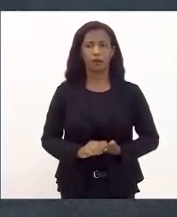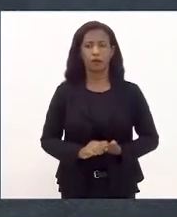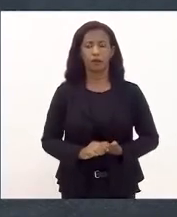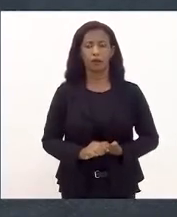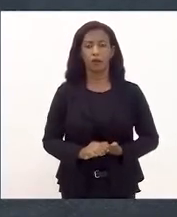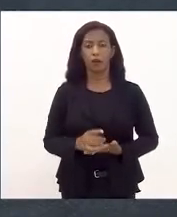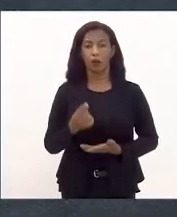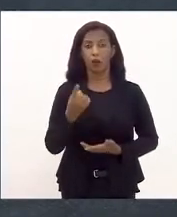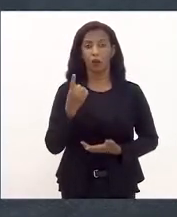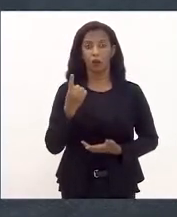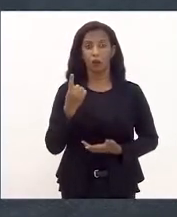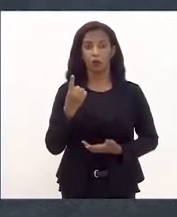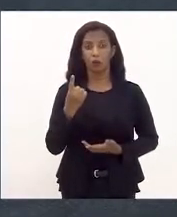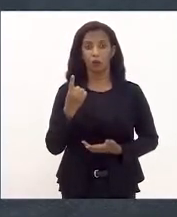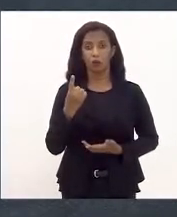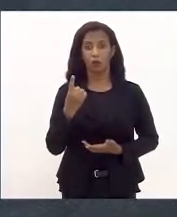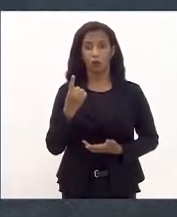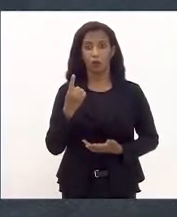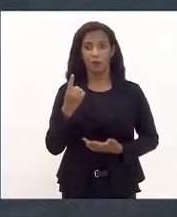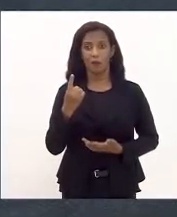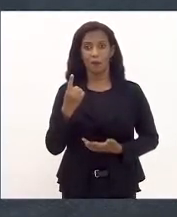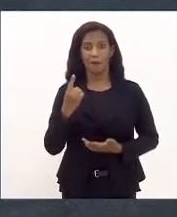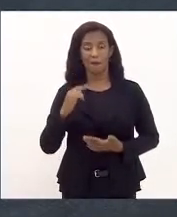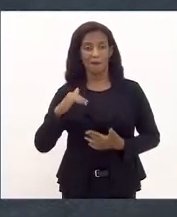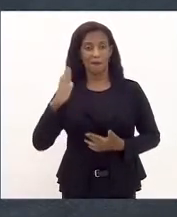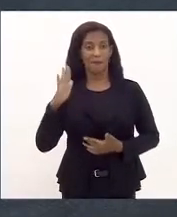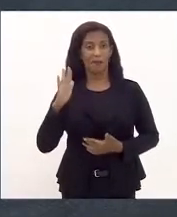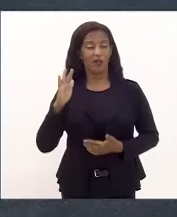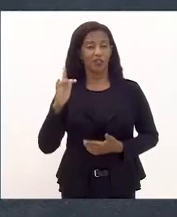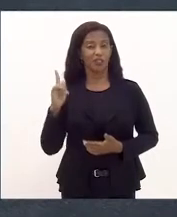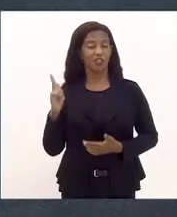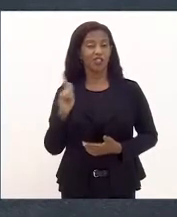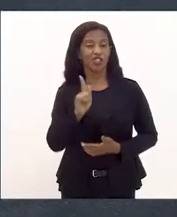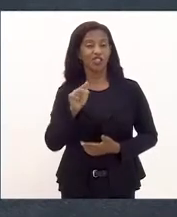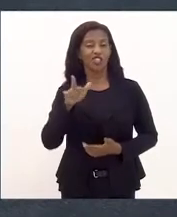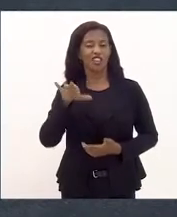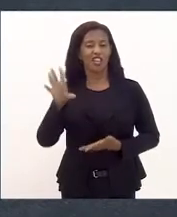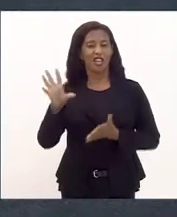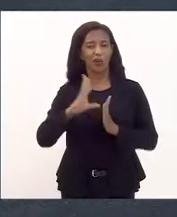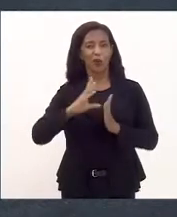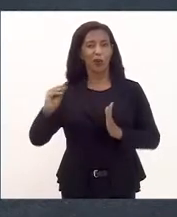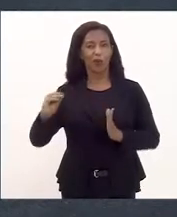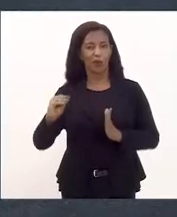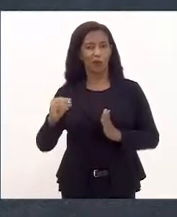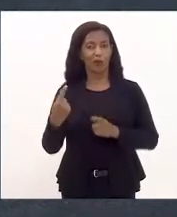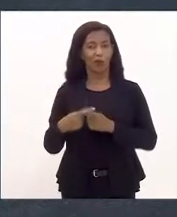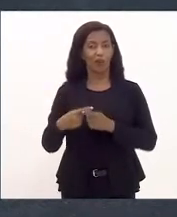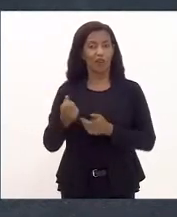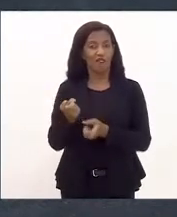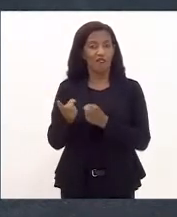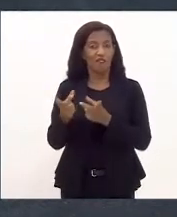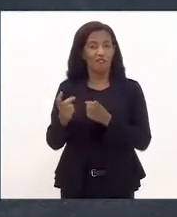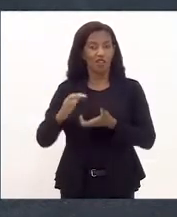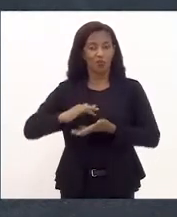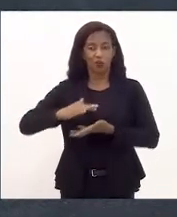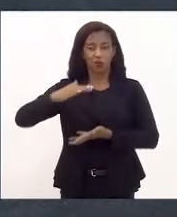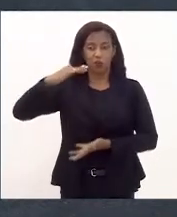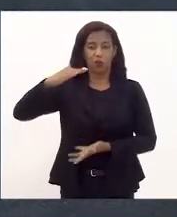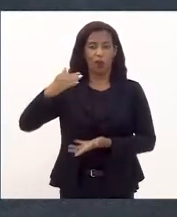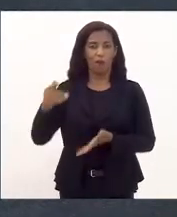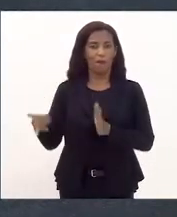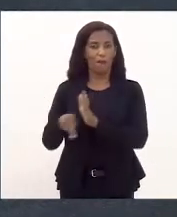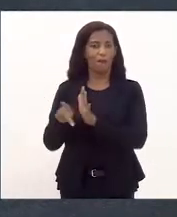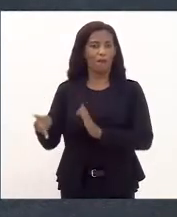um décimo do genérico, porque só se vende atacado e para os entes